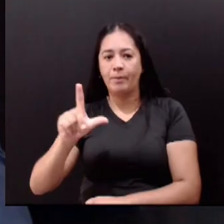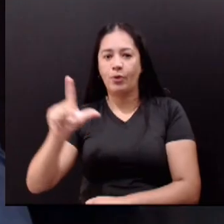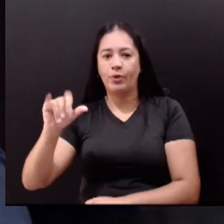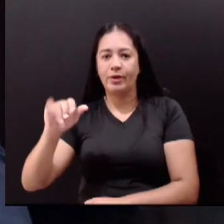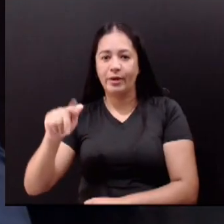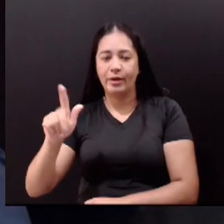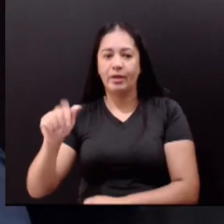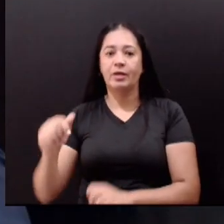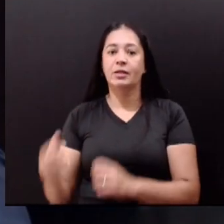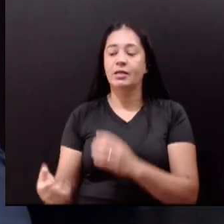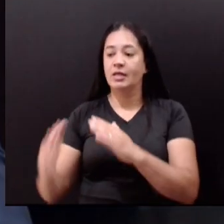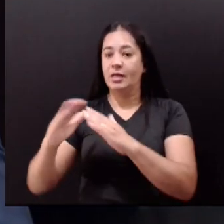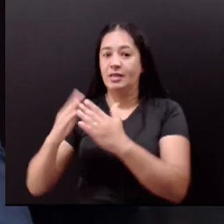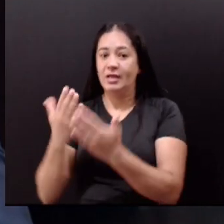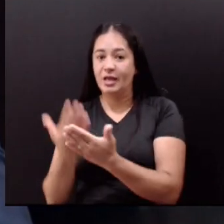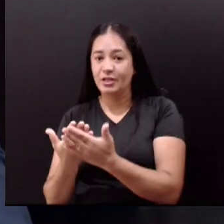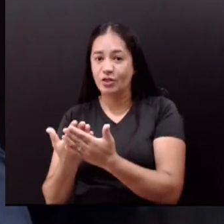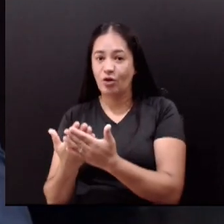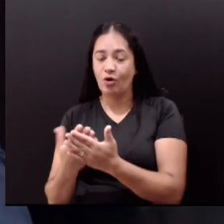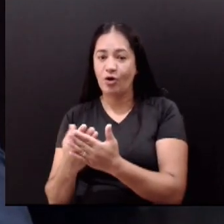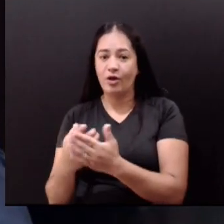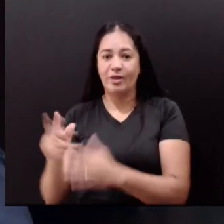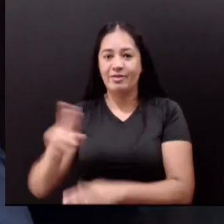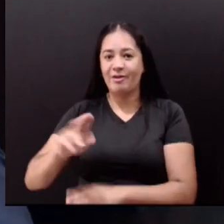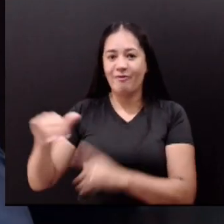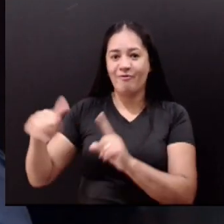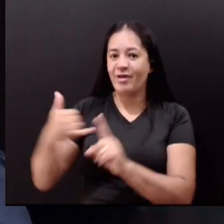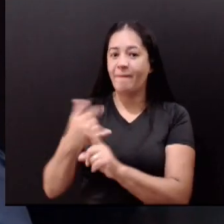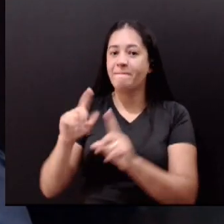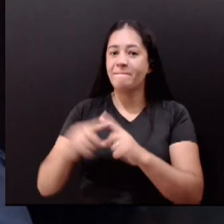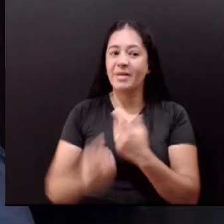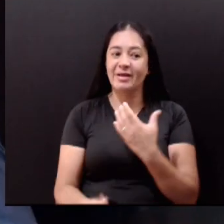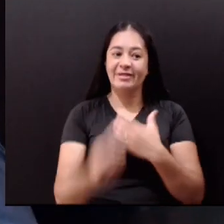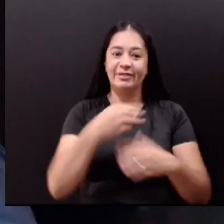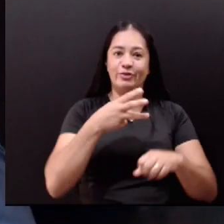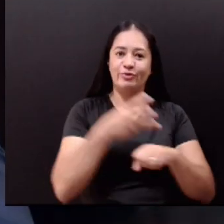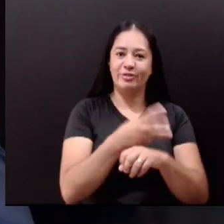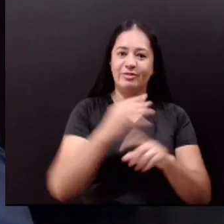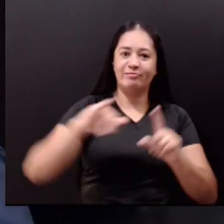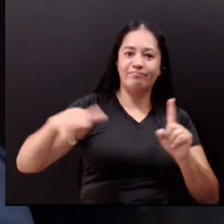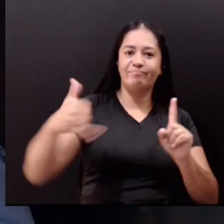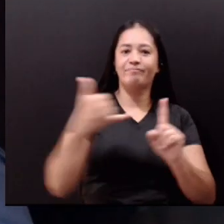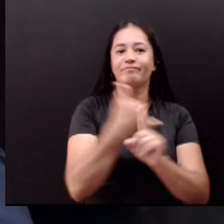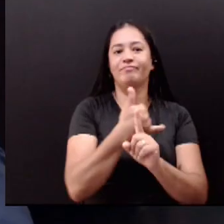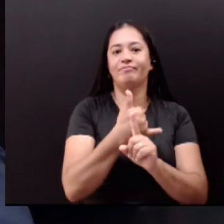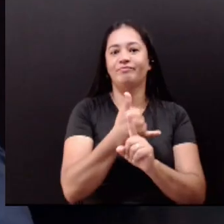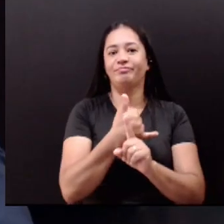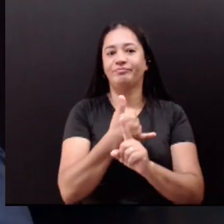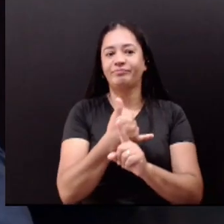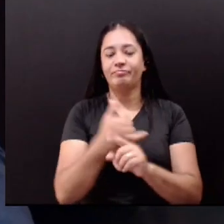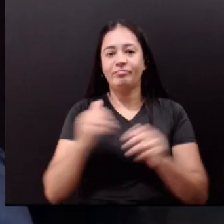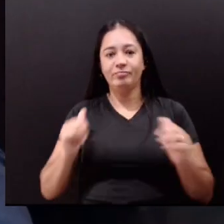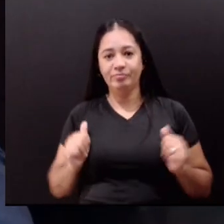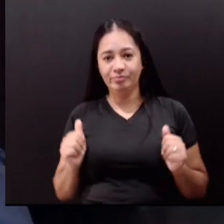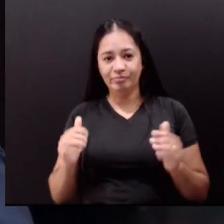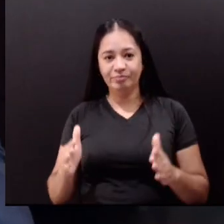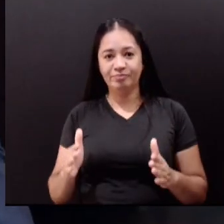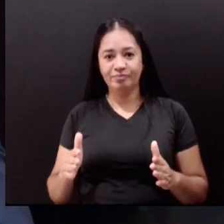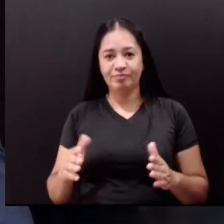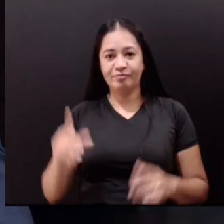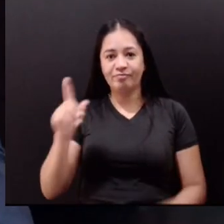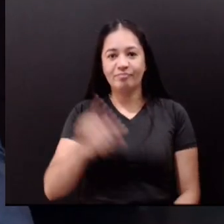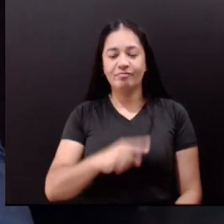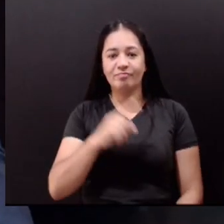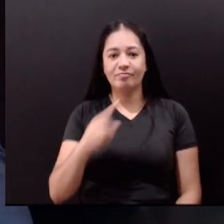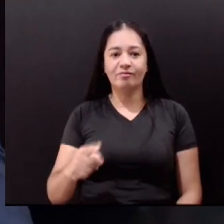no WhatsApp, por exemplo, né. Então, um crime digital nada mais é do que um ato ilícito praticado através